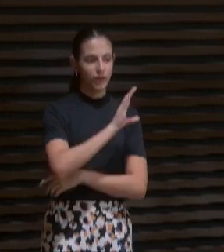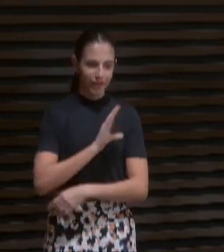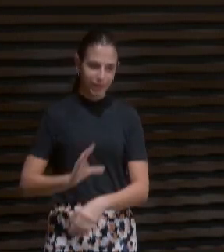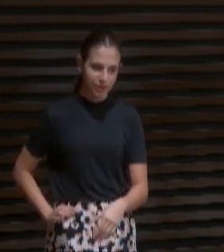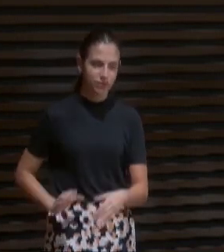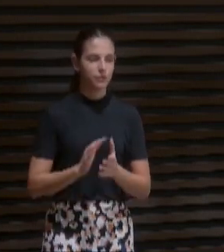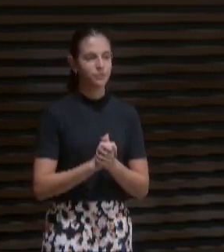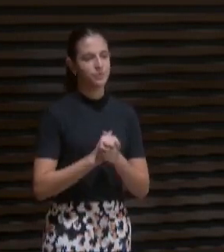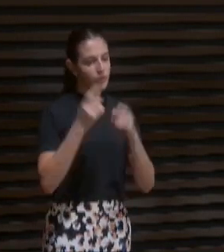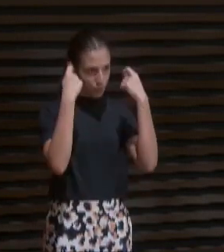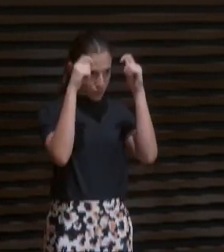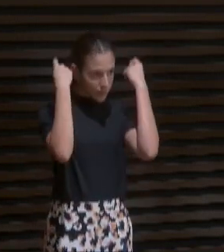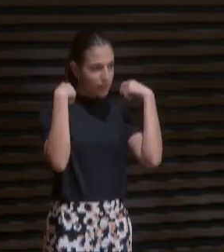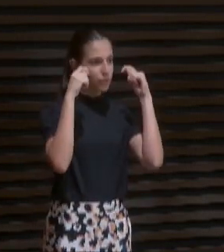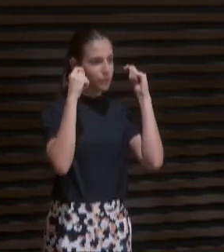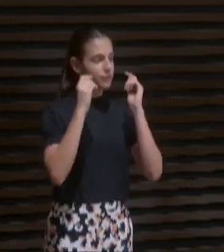O cordeiro.